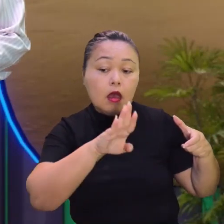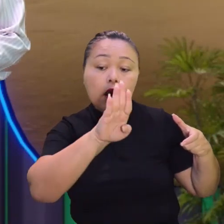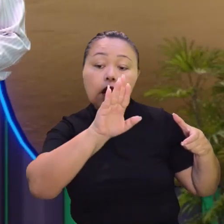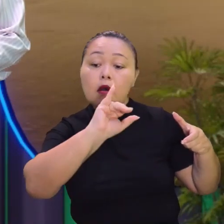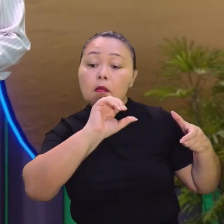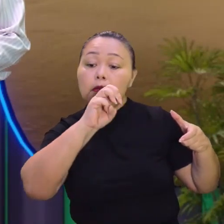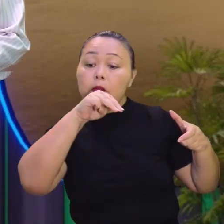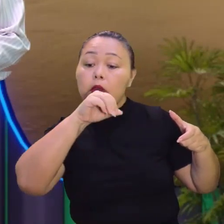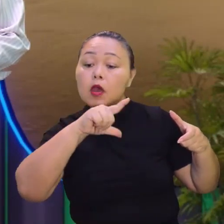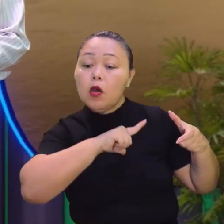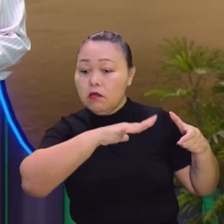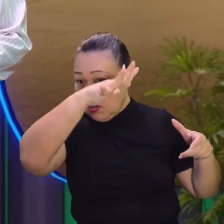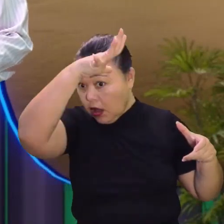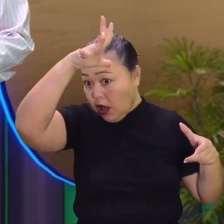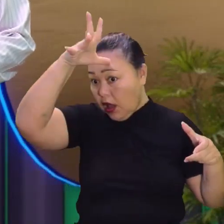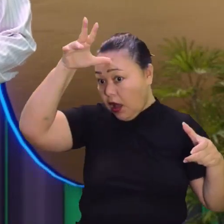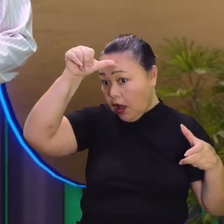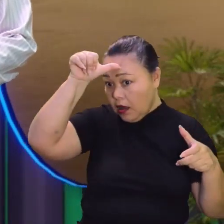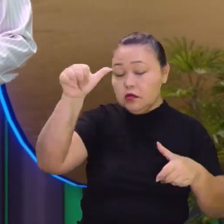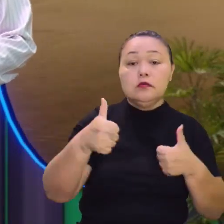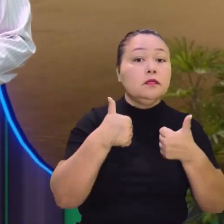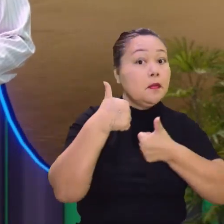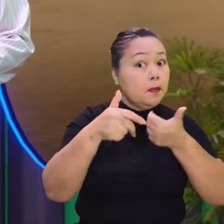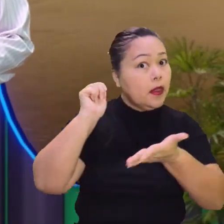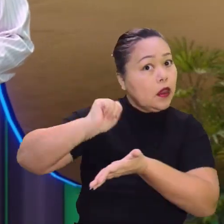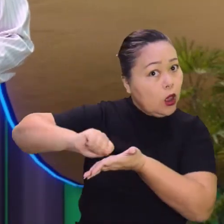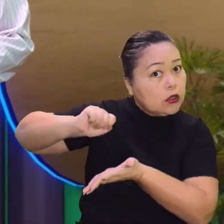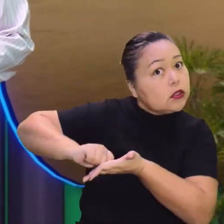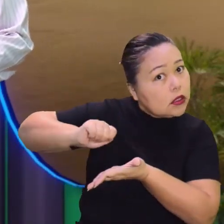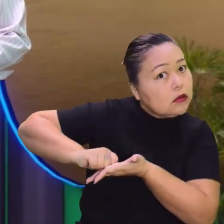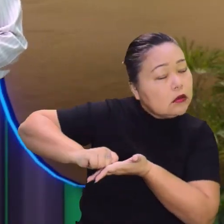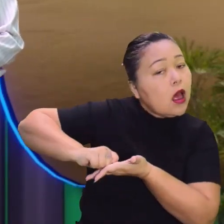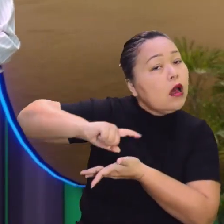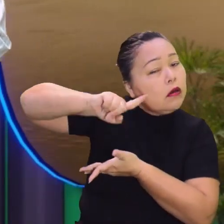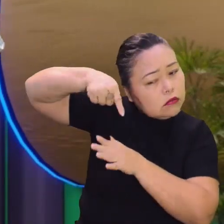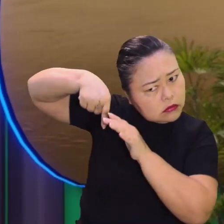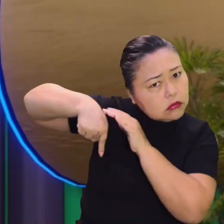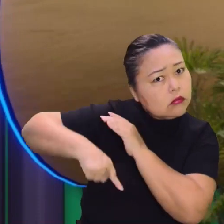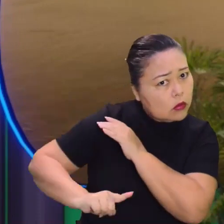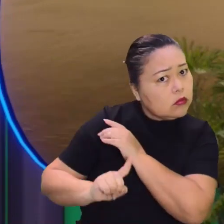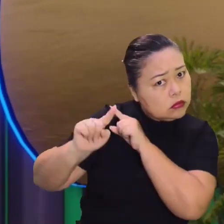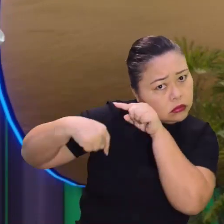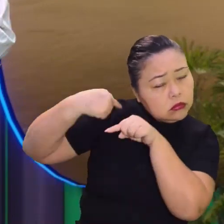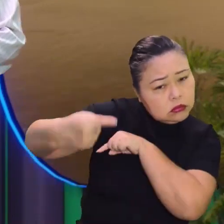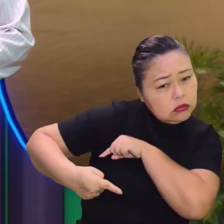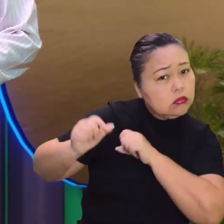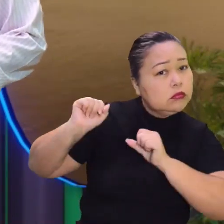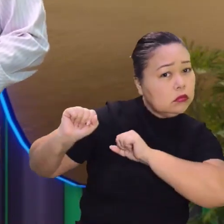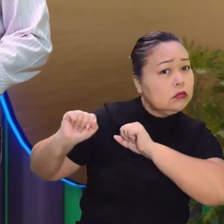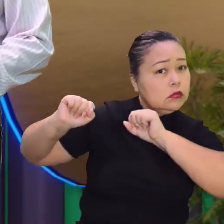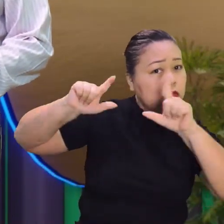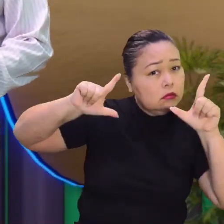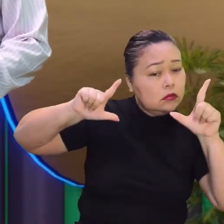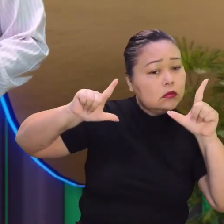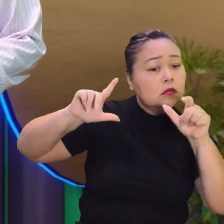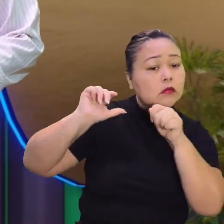bioma amazônico. Beleza, galera? Anota aí porque a gente vai aprofundar no próximo slide